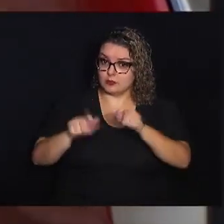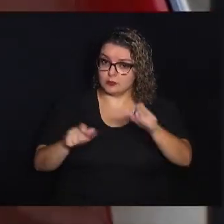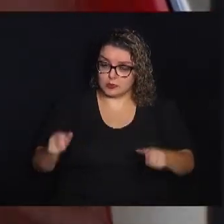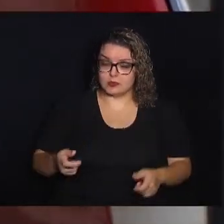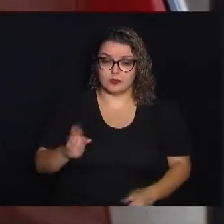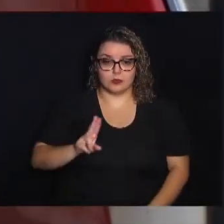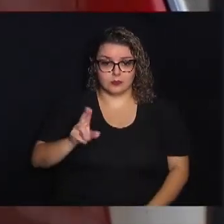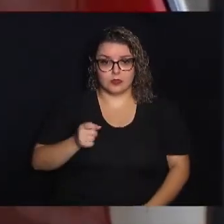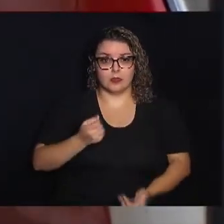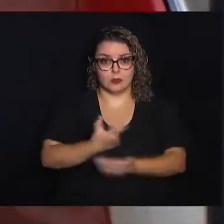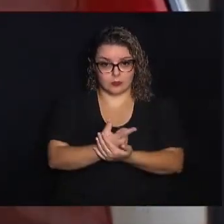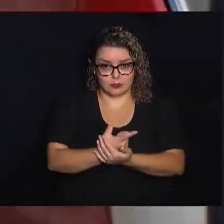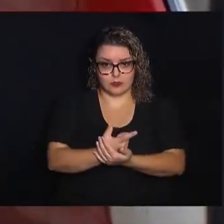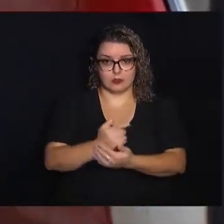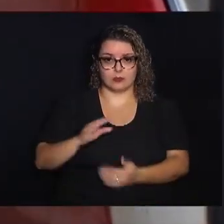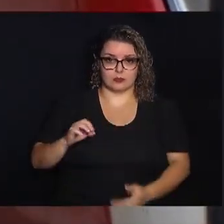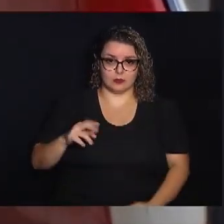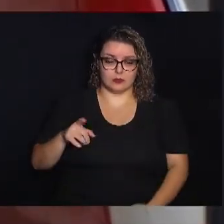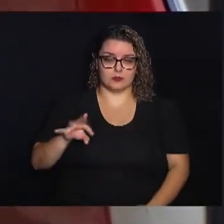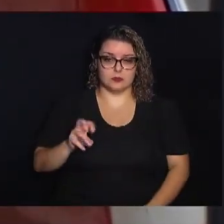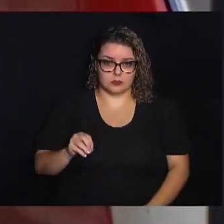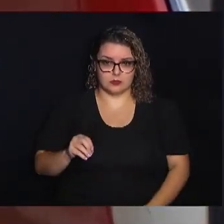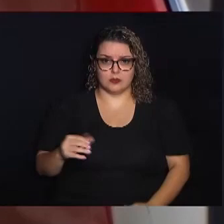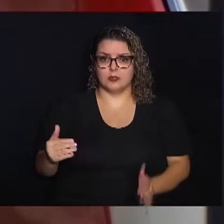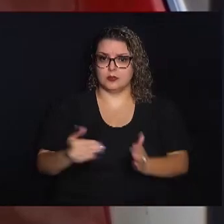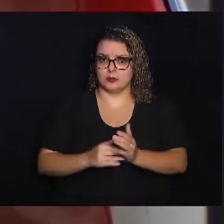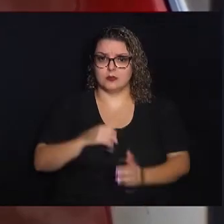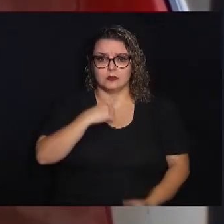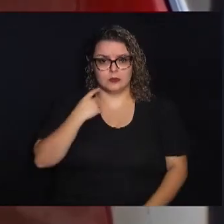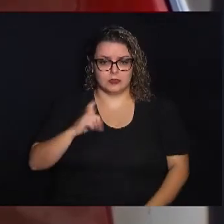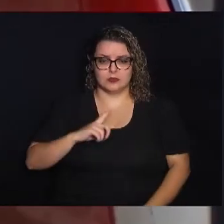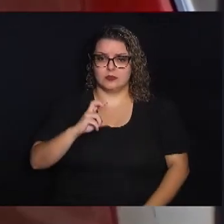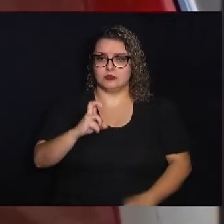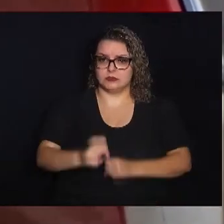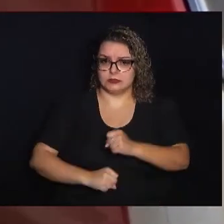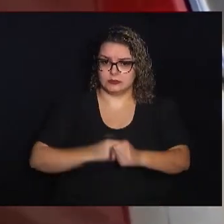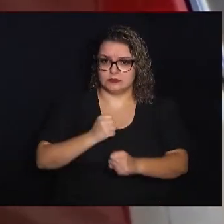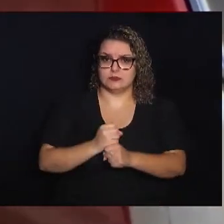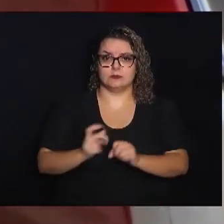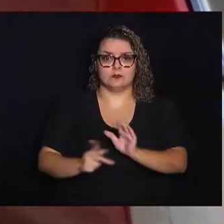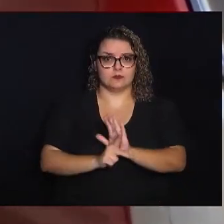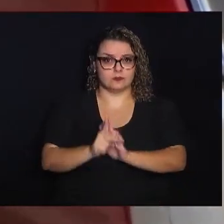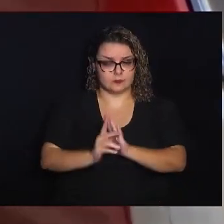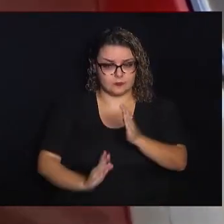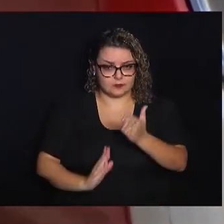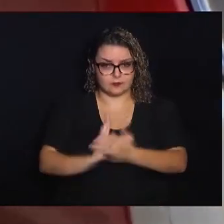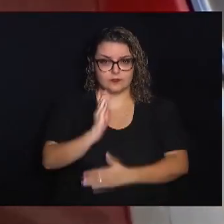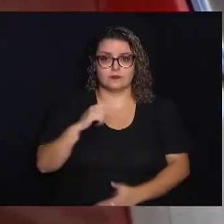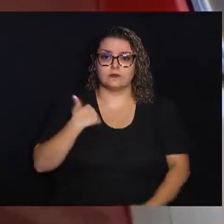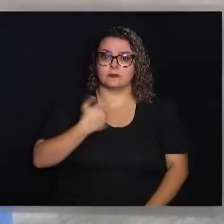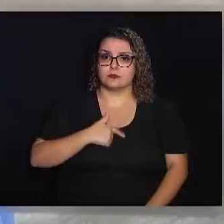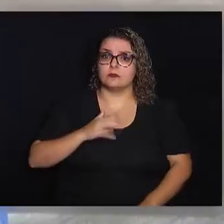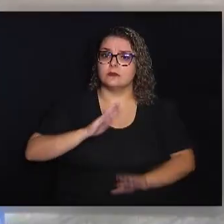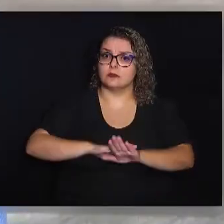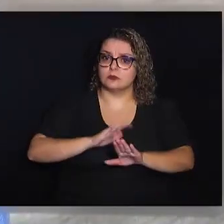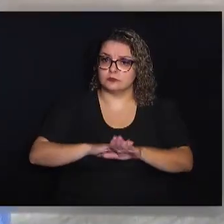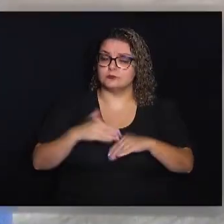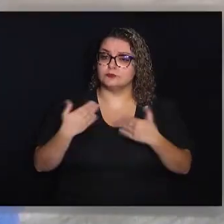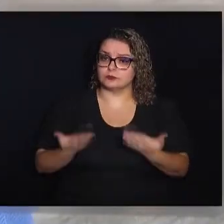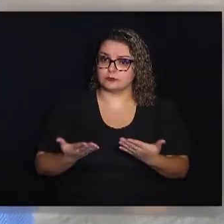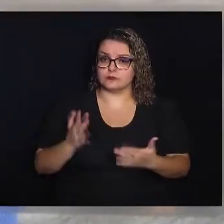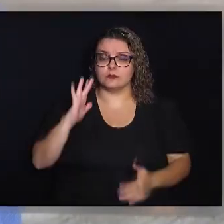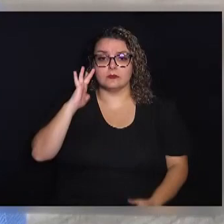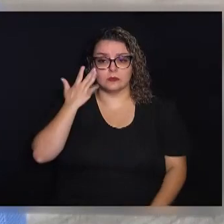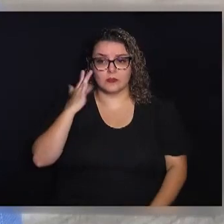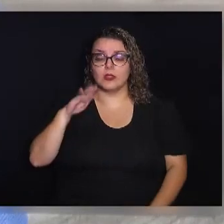que ela está comprando. E mesmo que esse prazo exista de 5 anos, que o projeto seja aprovado e a gente coloque esse funcionamento, eu acho que quando